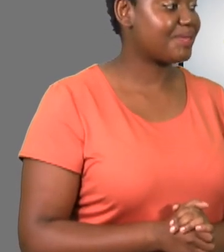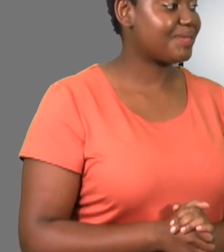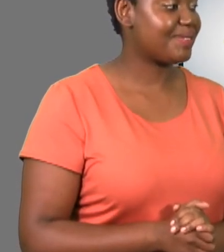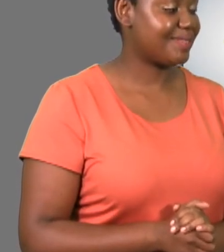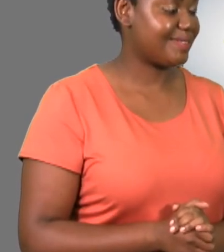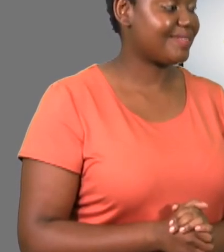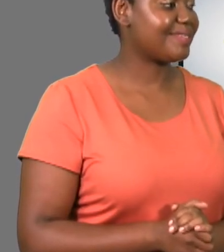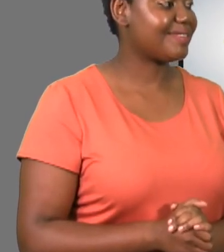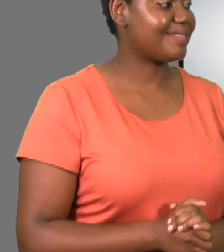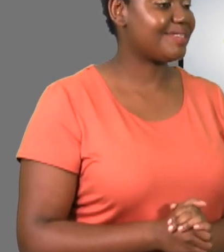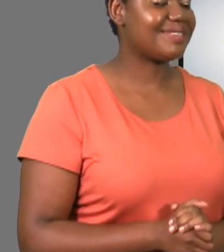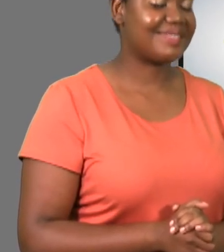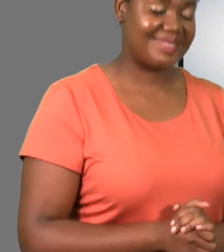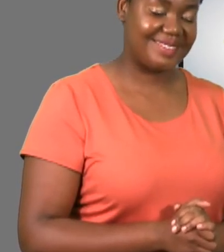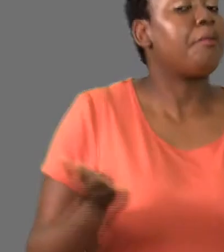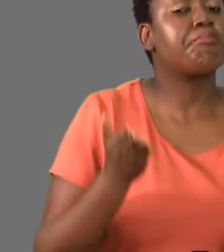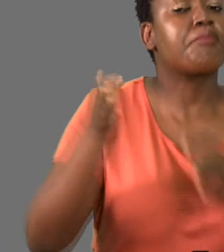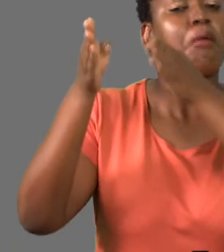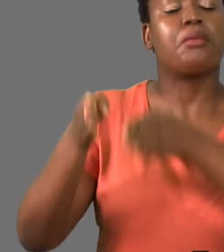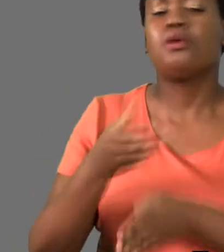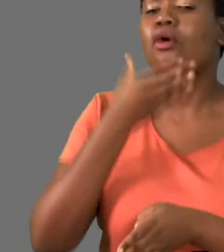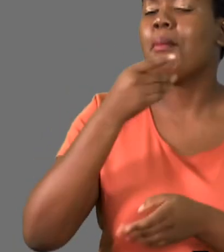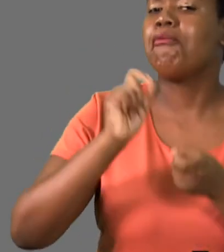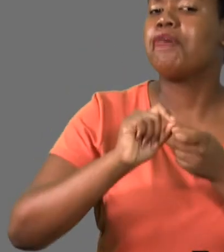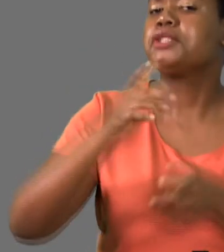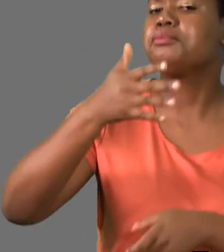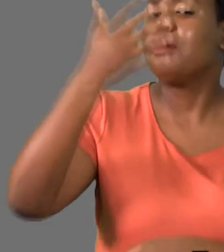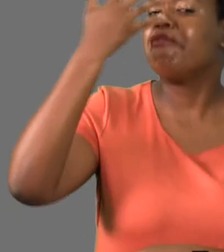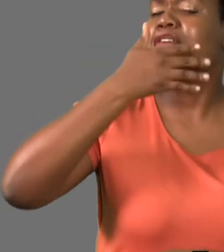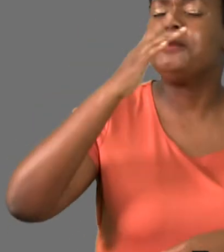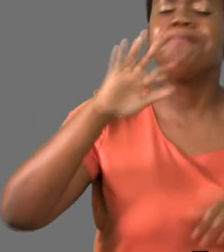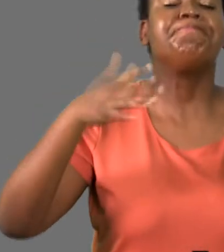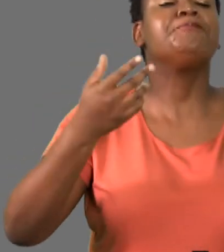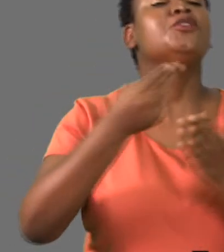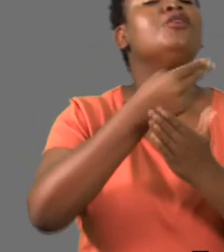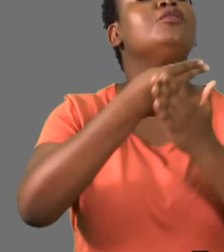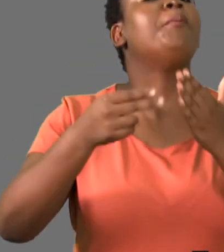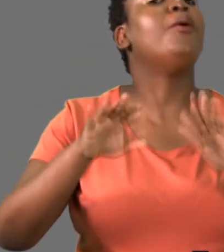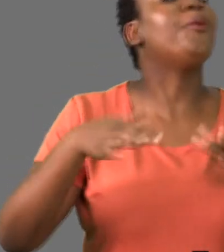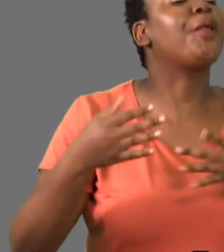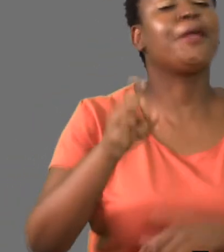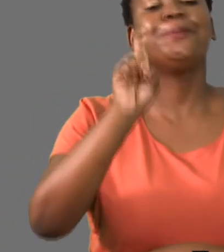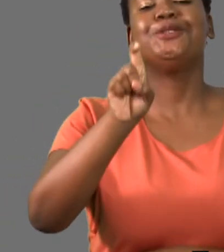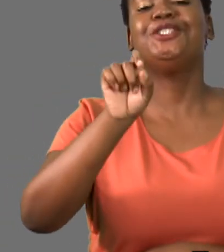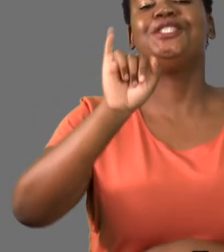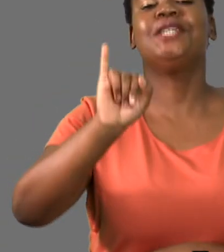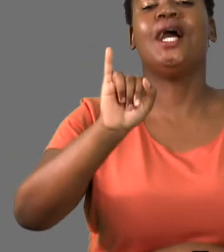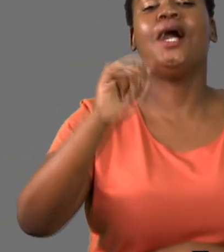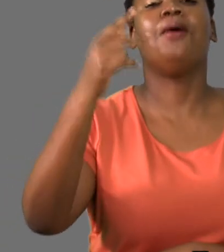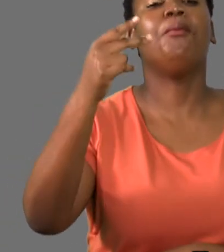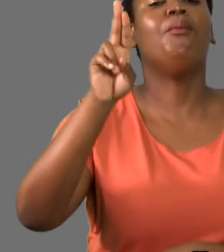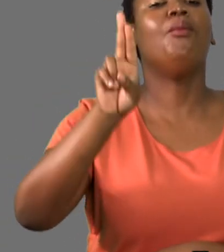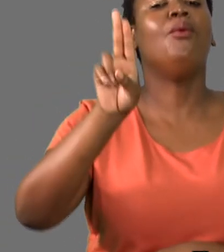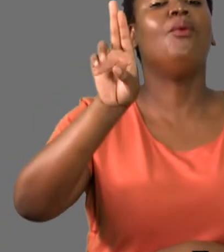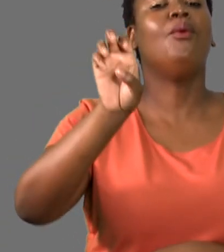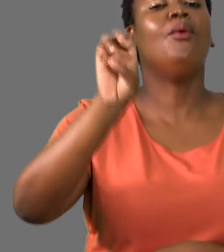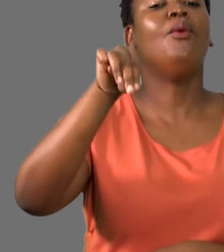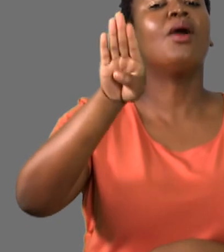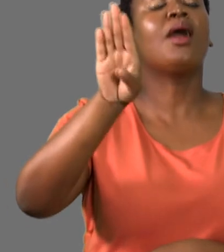Cinema realizado no Brasil. Ele concorreu com os filmes Correntes da Zambésia e